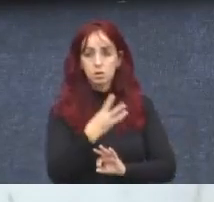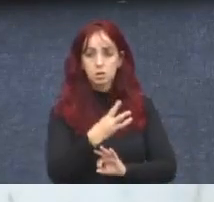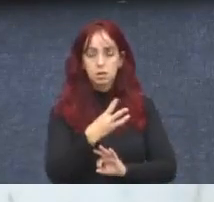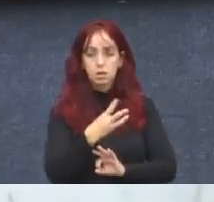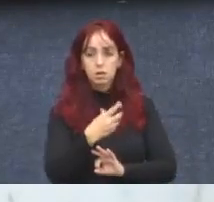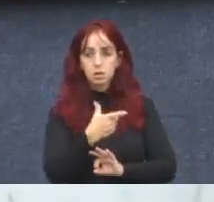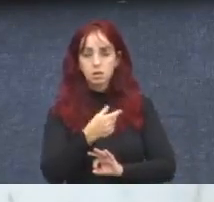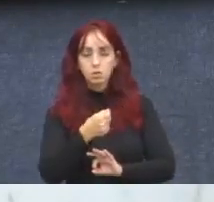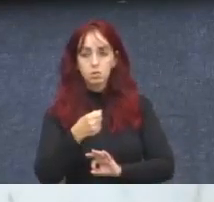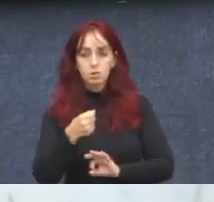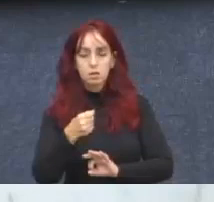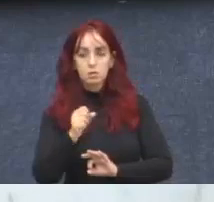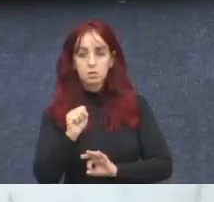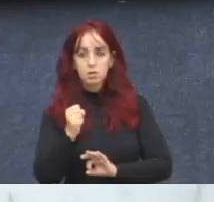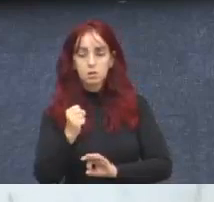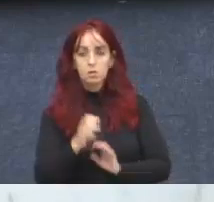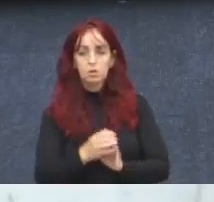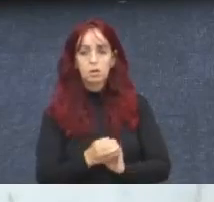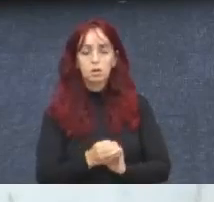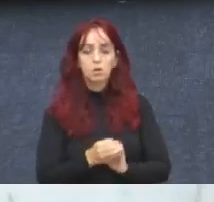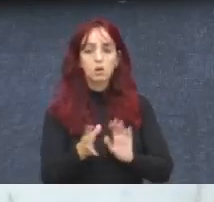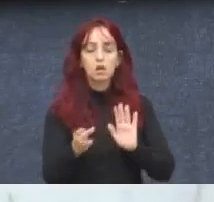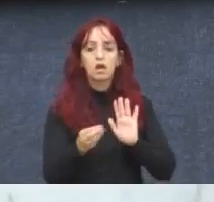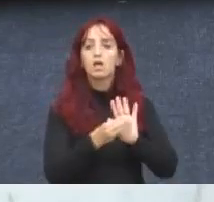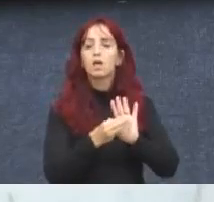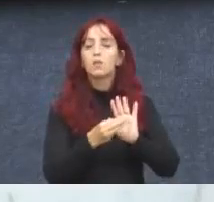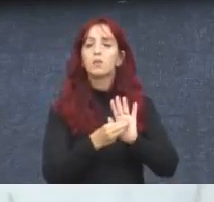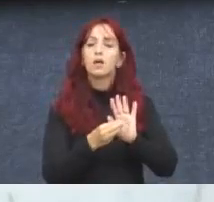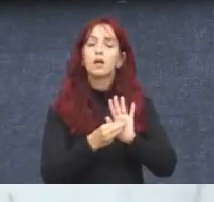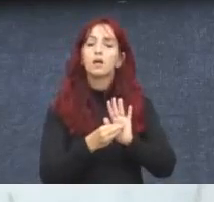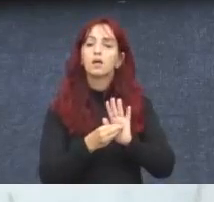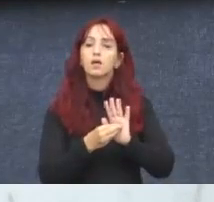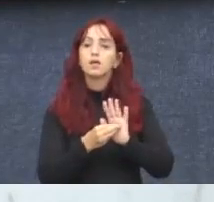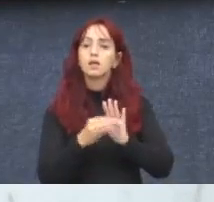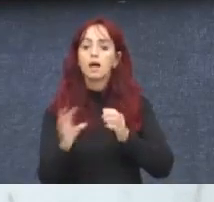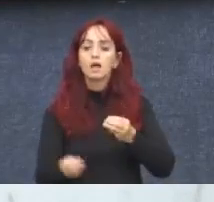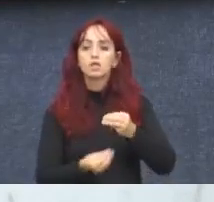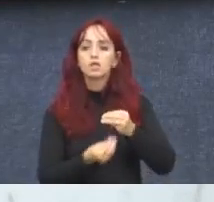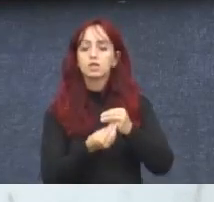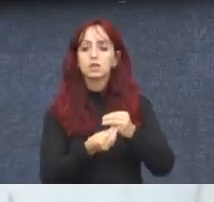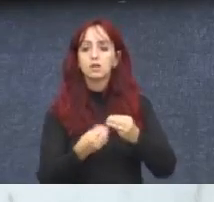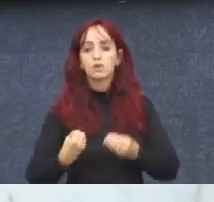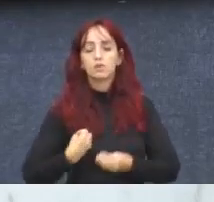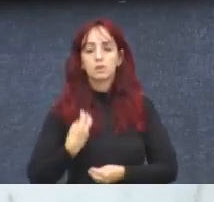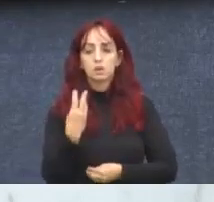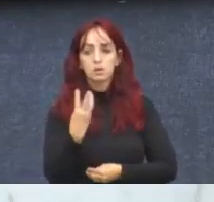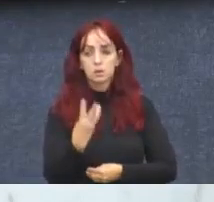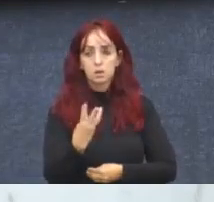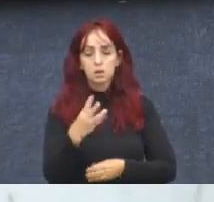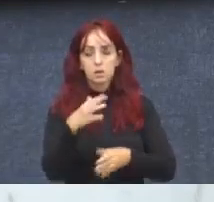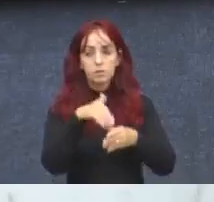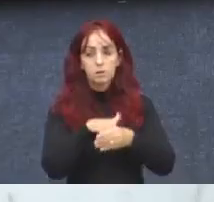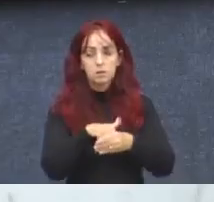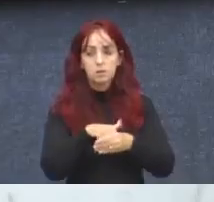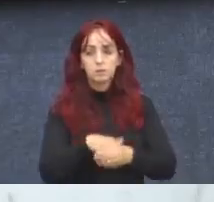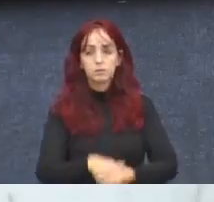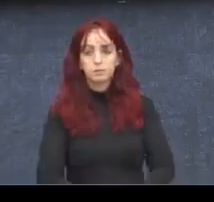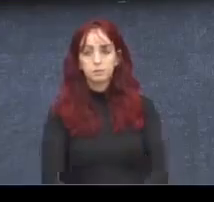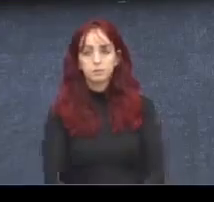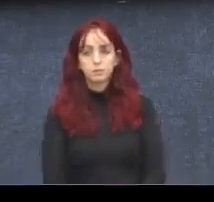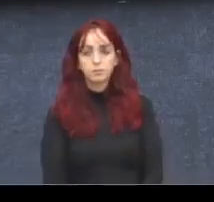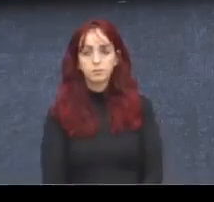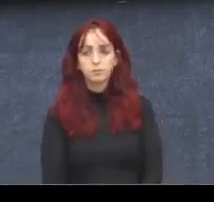3.208/22. Agora, a emenda aditiva número 3, em votação.